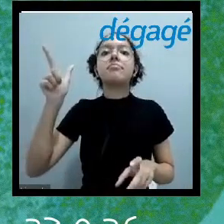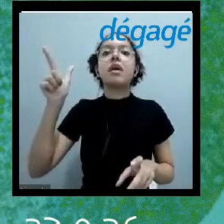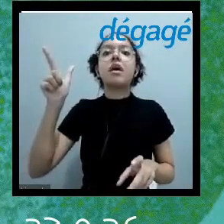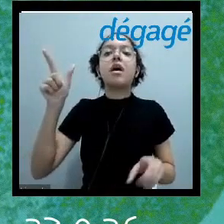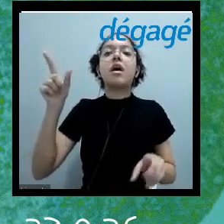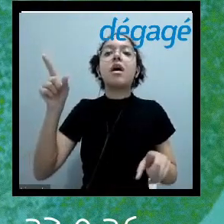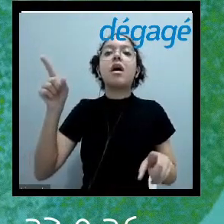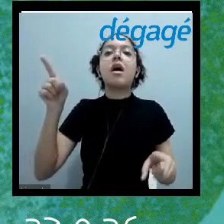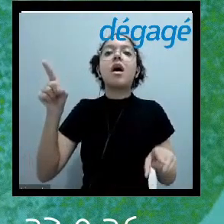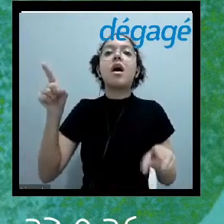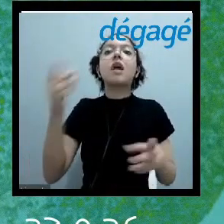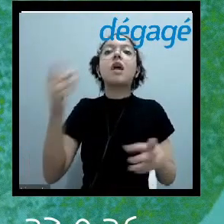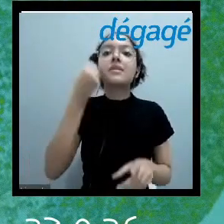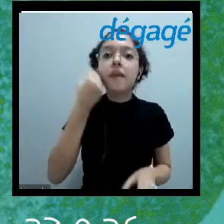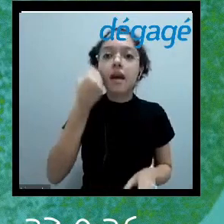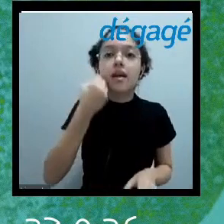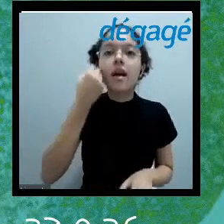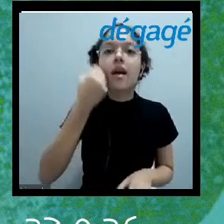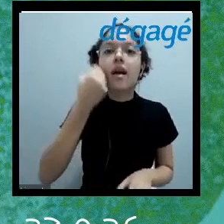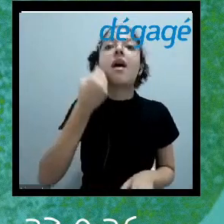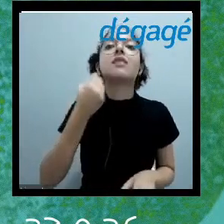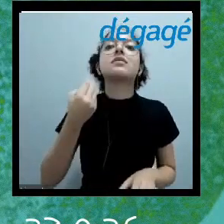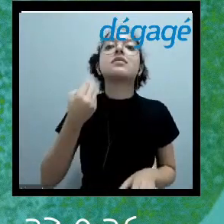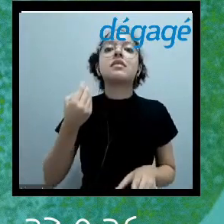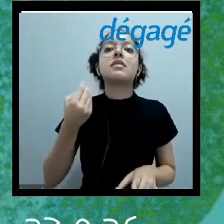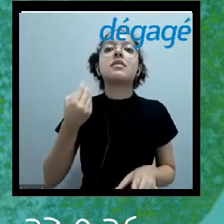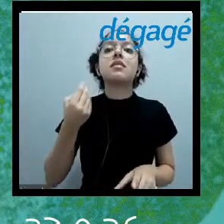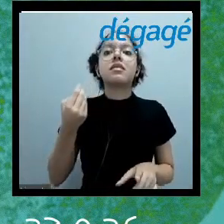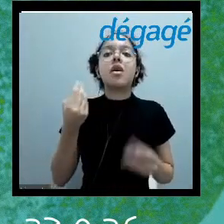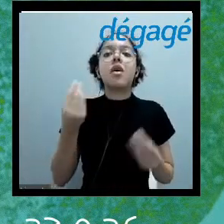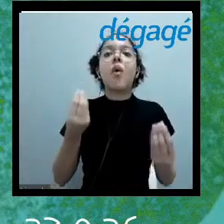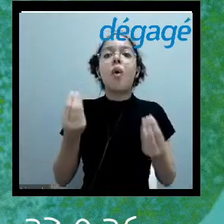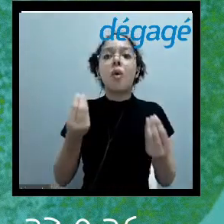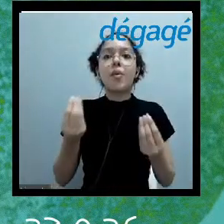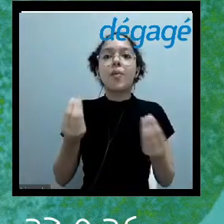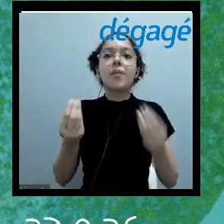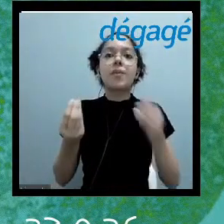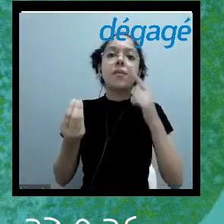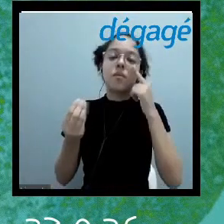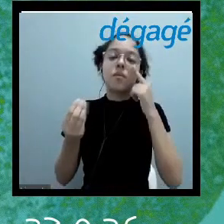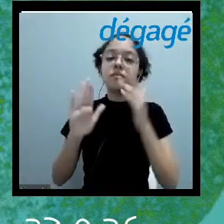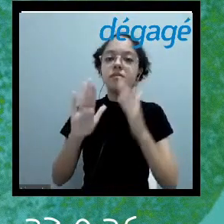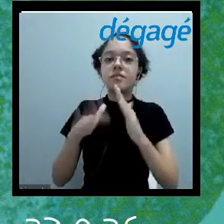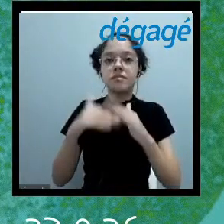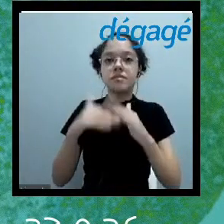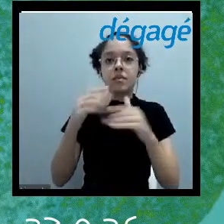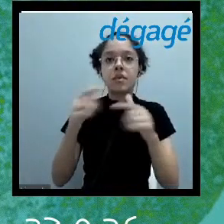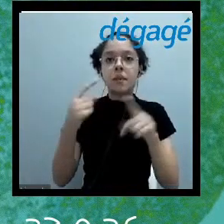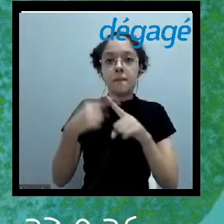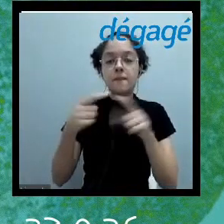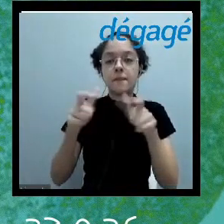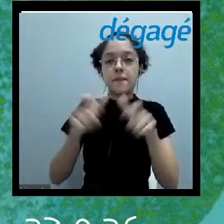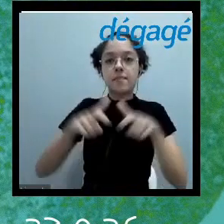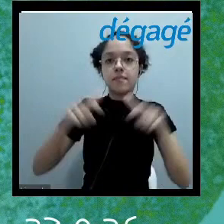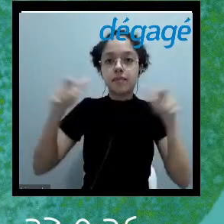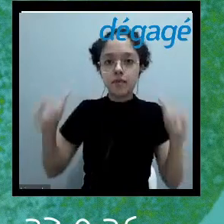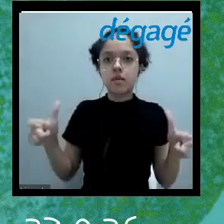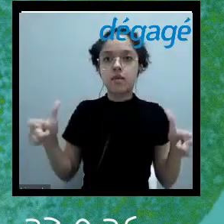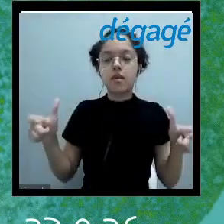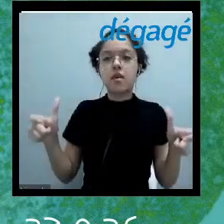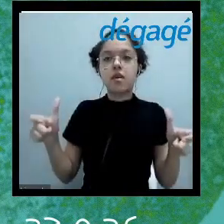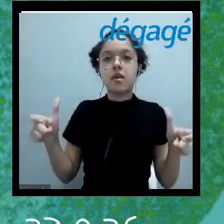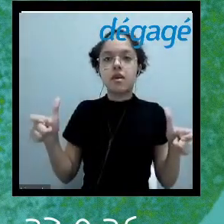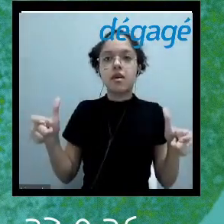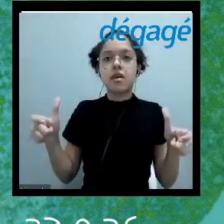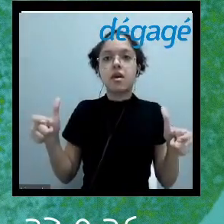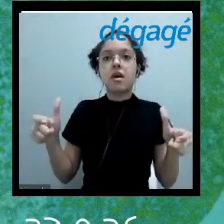grande acontecimento, porque se, em maioria, que são 90%, pelo menos até os anos 90